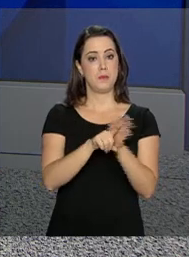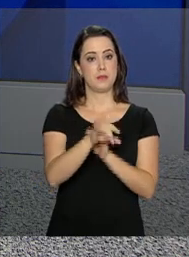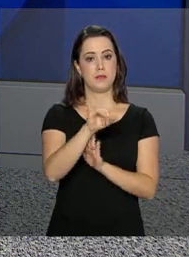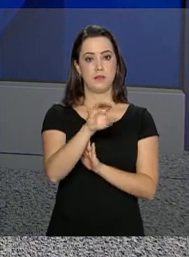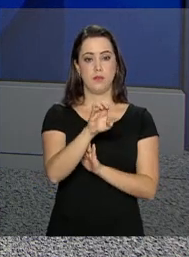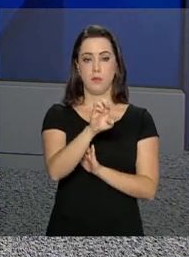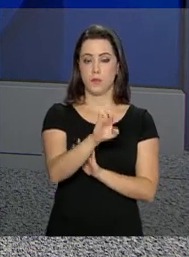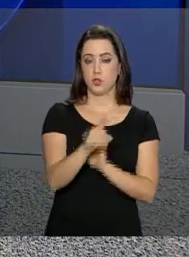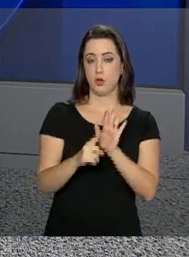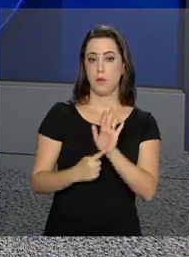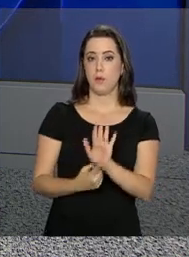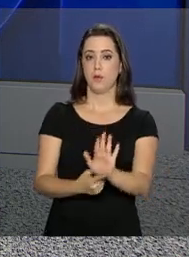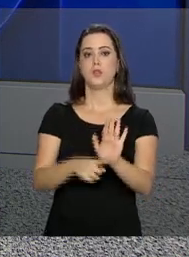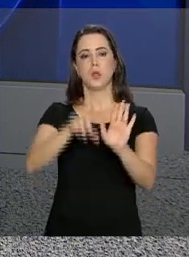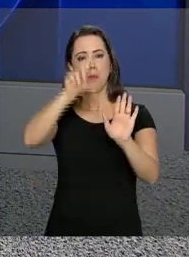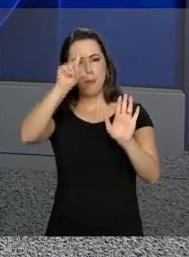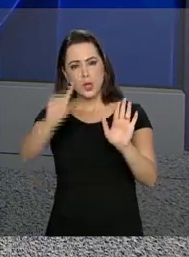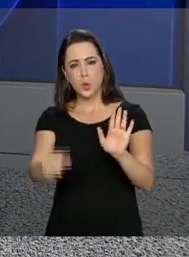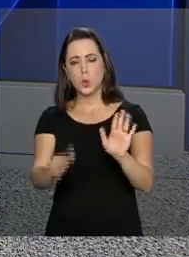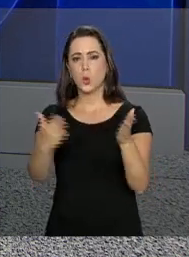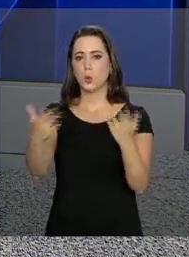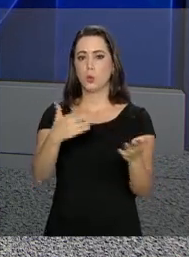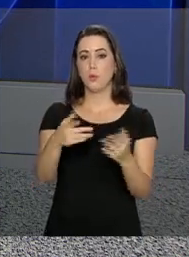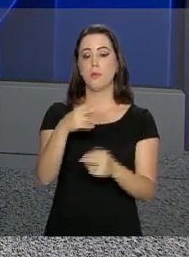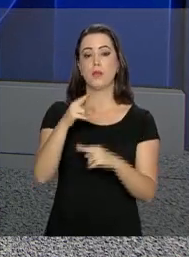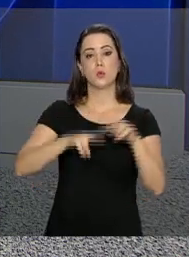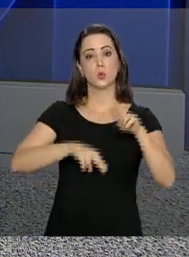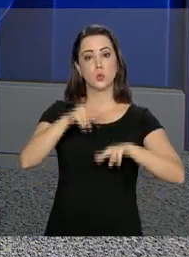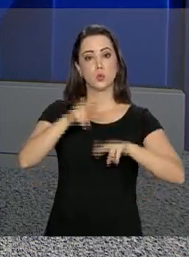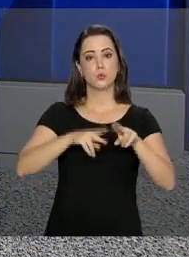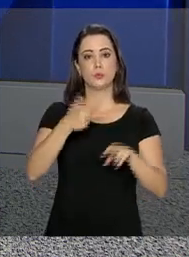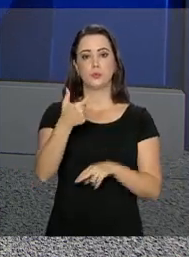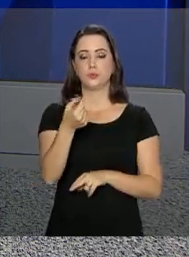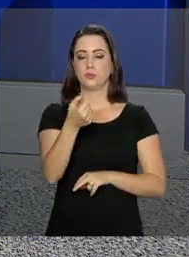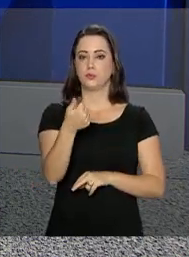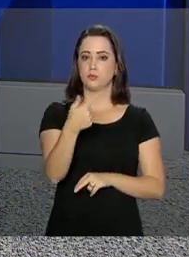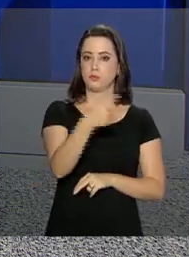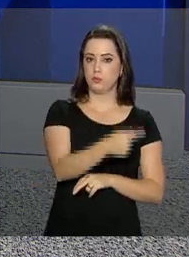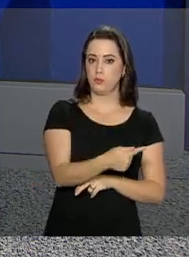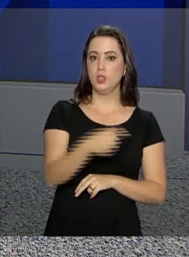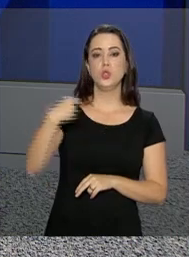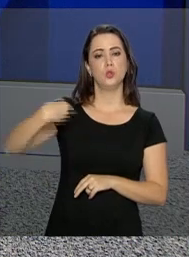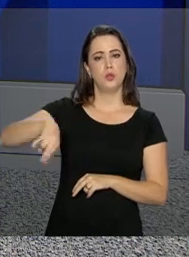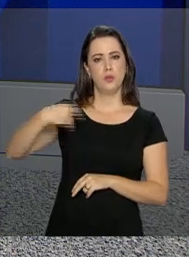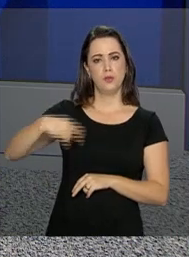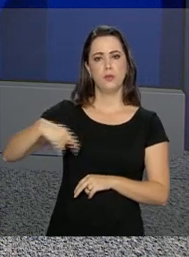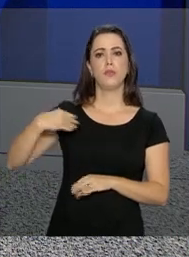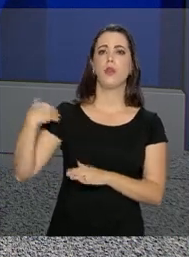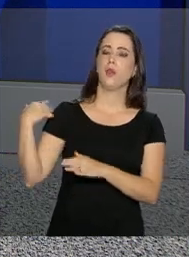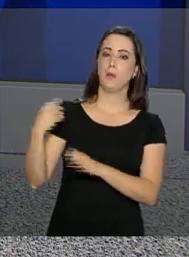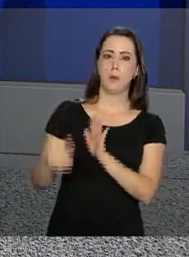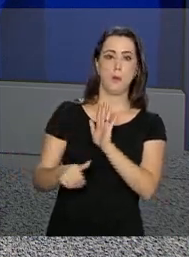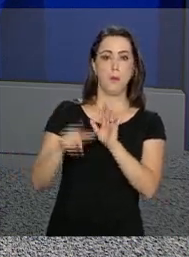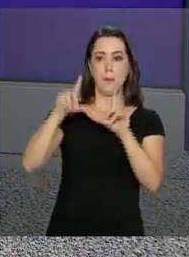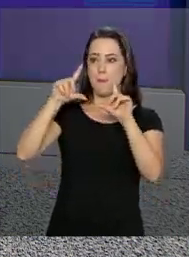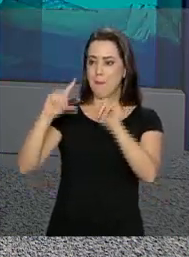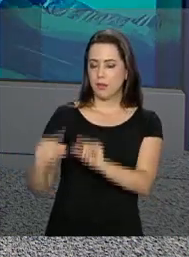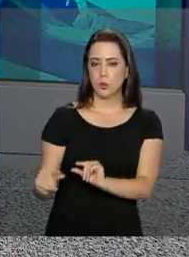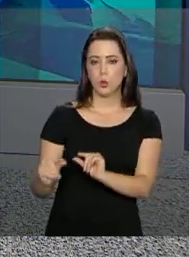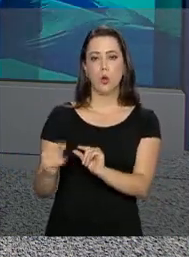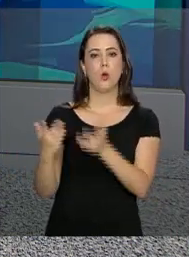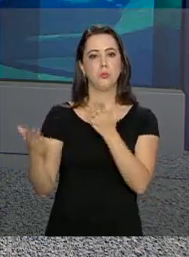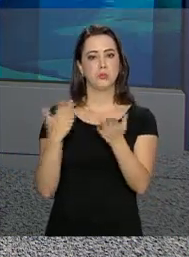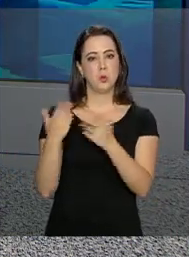foi o menor desde junho de 2017 para o mês de novembro foi a menor taxa desde a implantação do plano real em